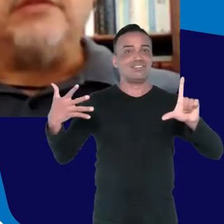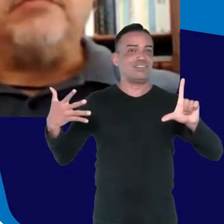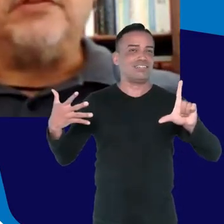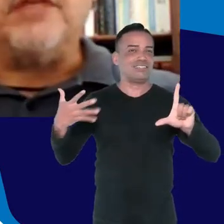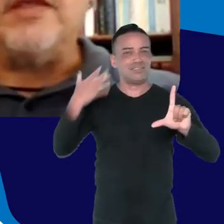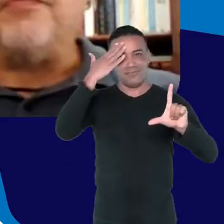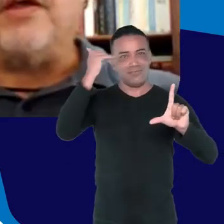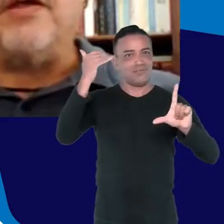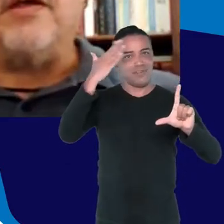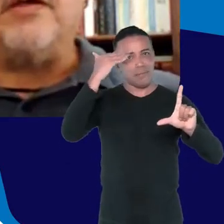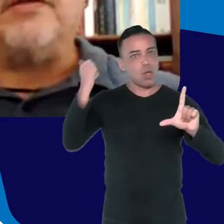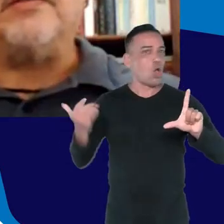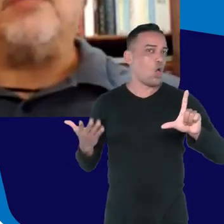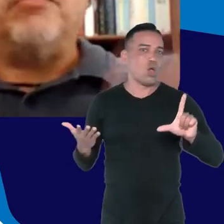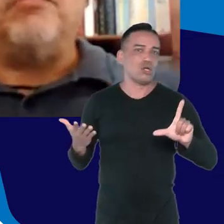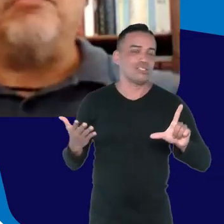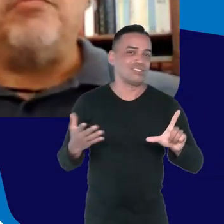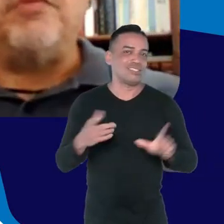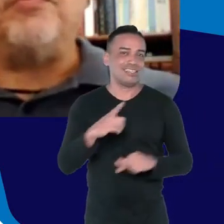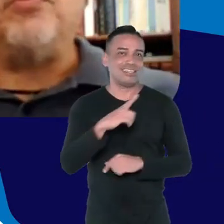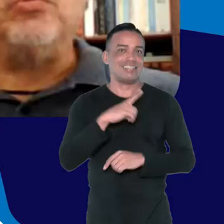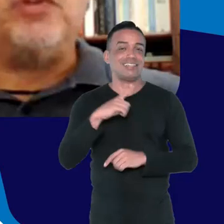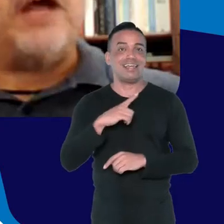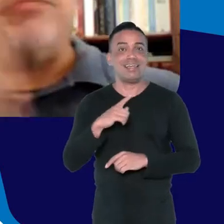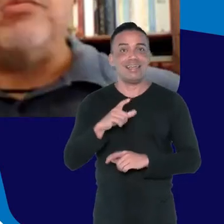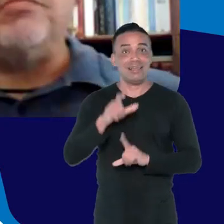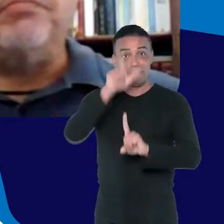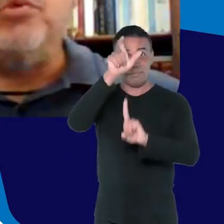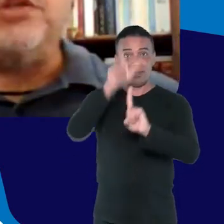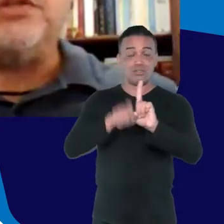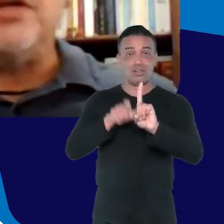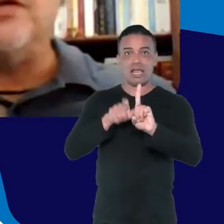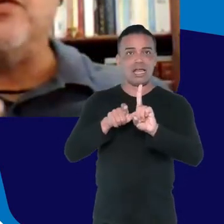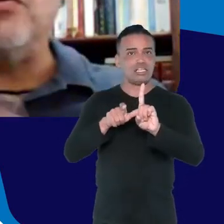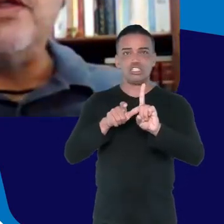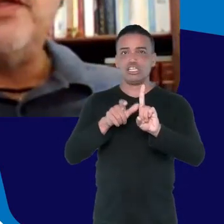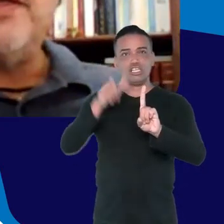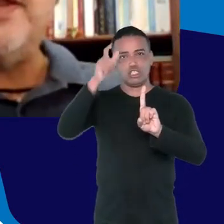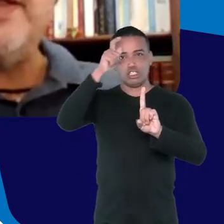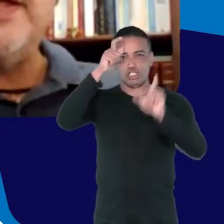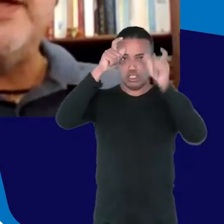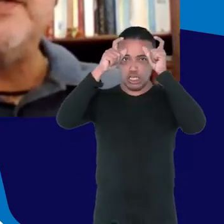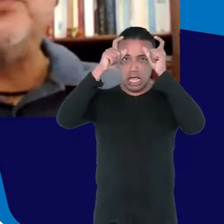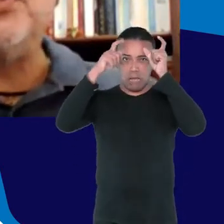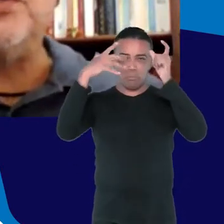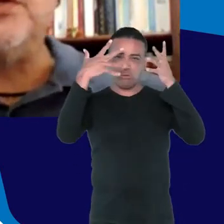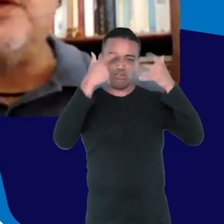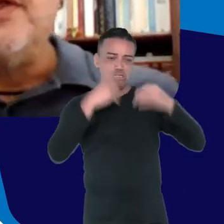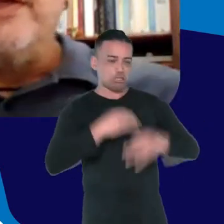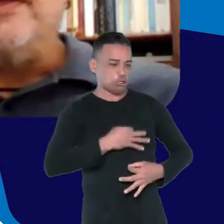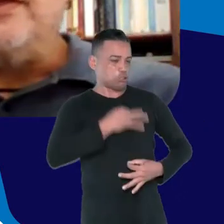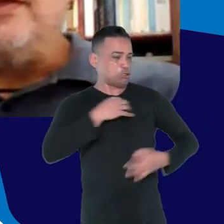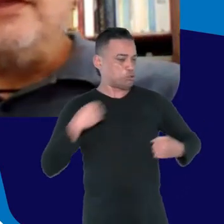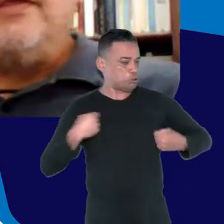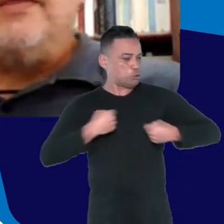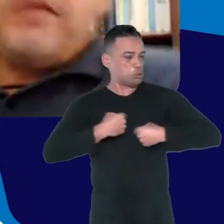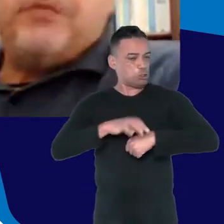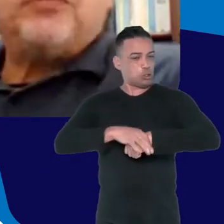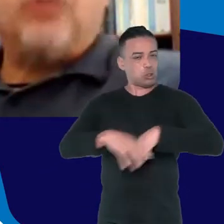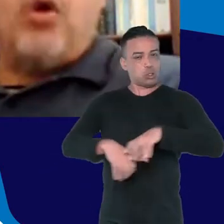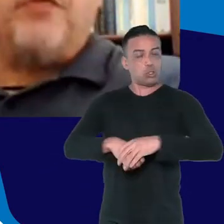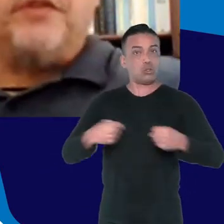que tem uma figura de um diabo puritão, elegante,